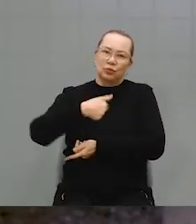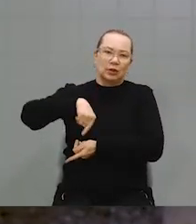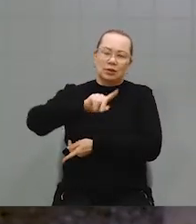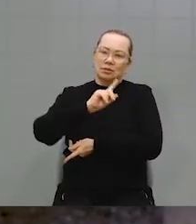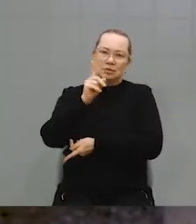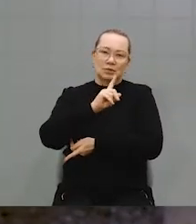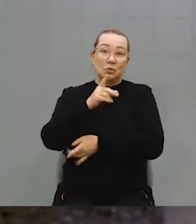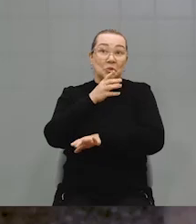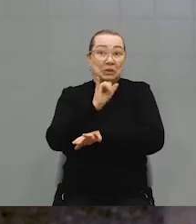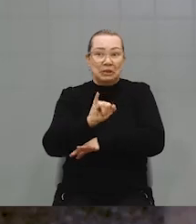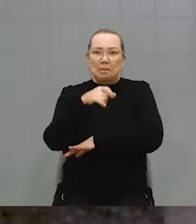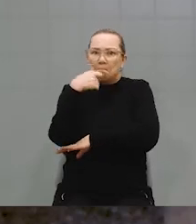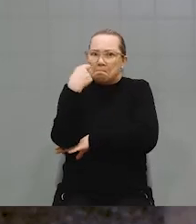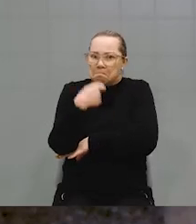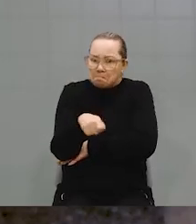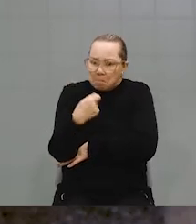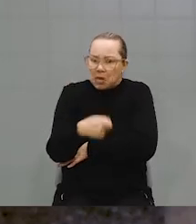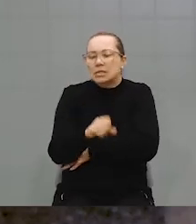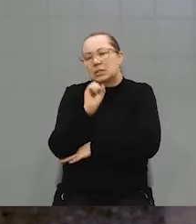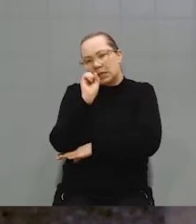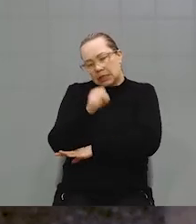for muito necessário, sim.